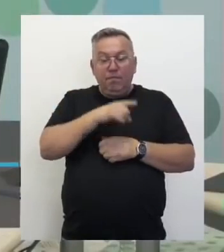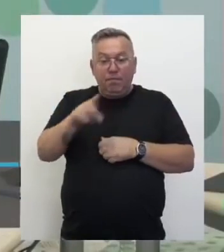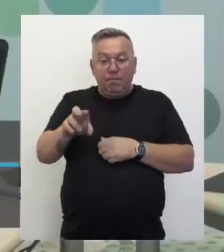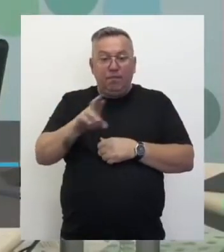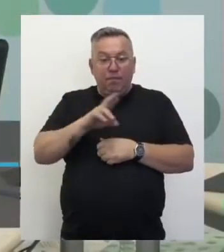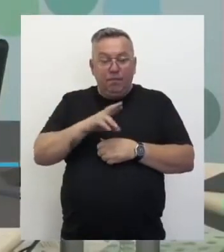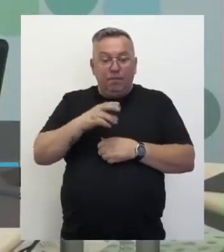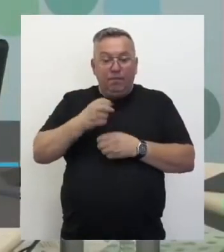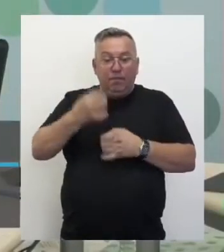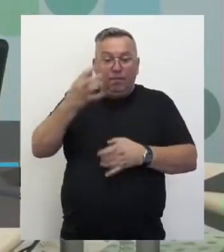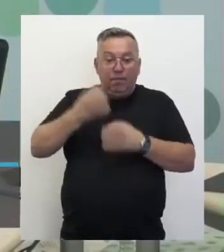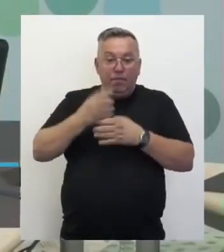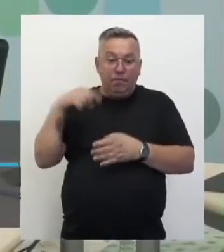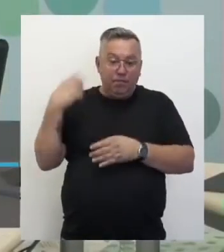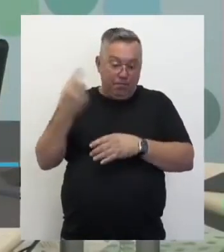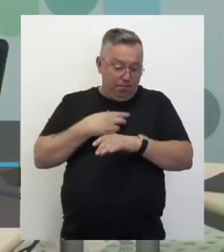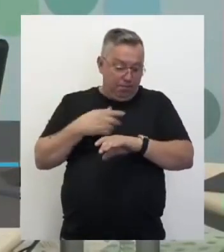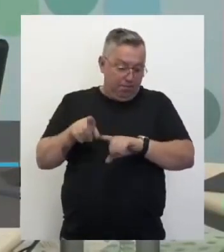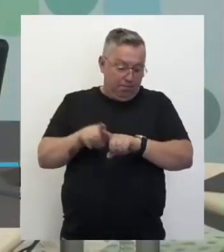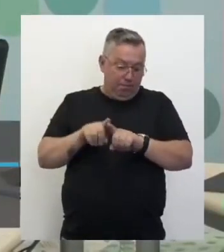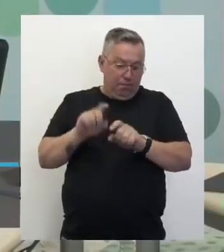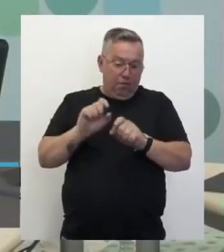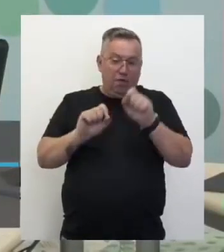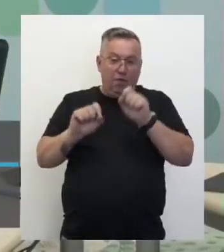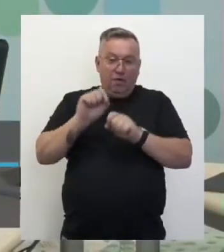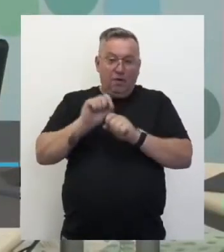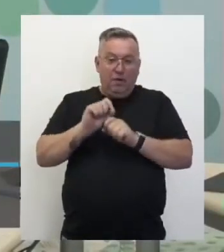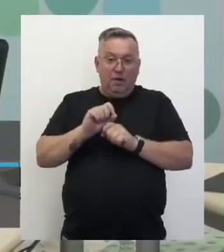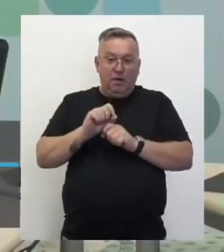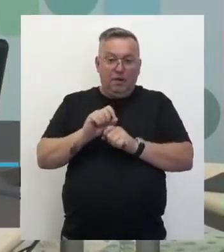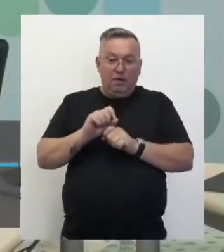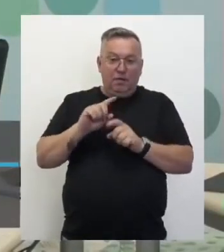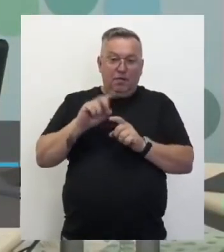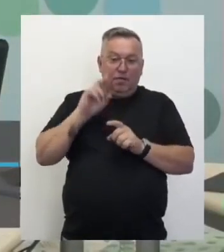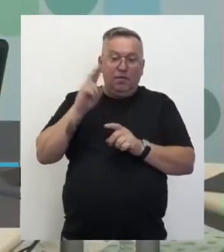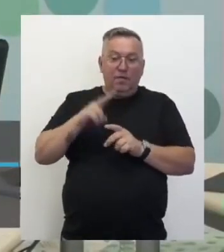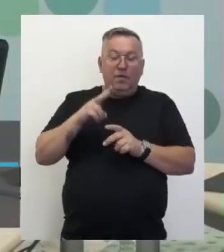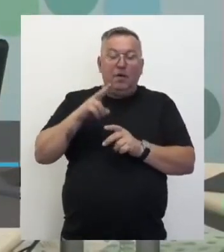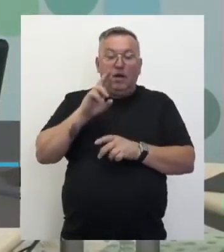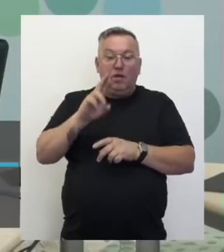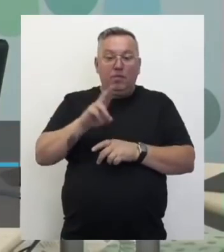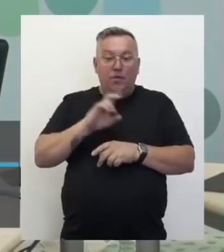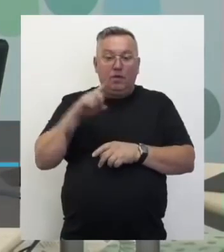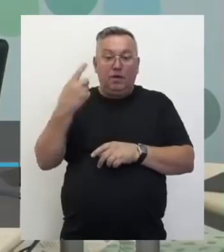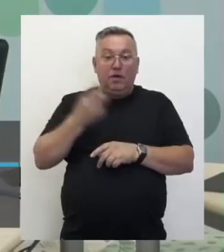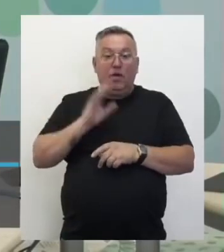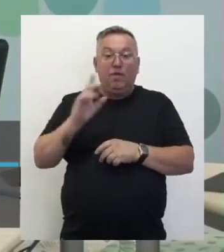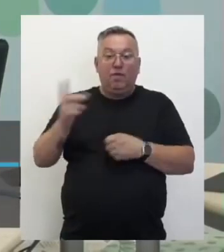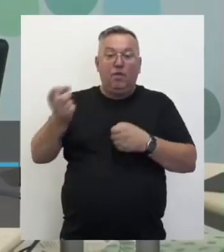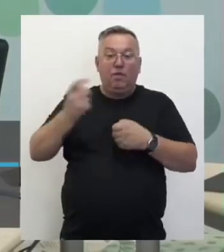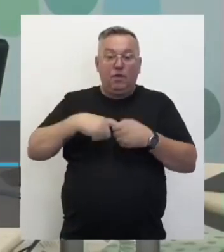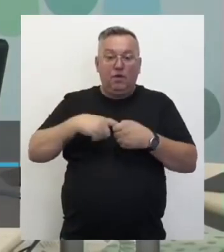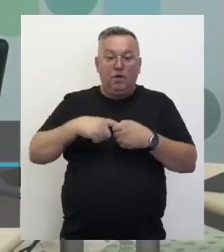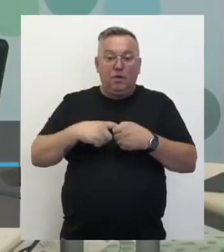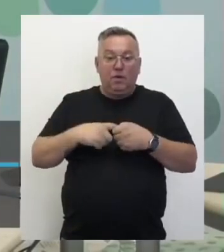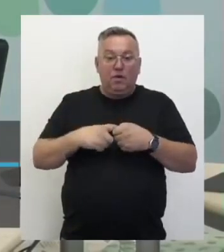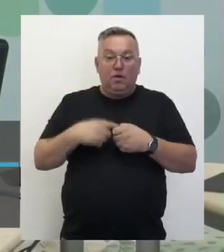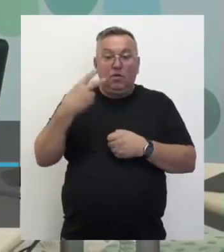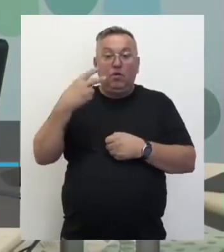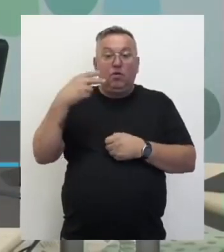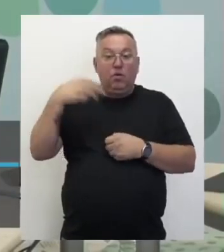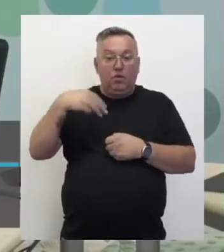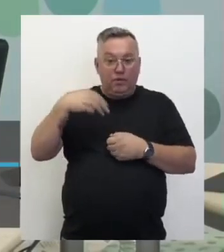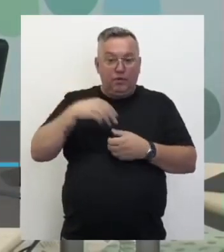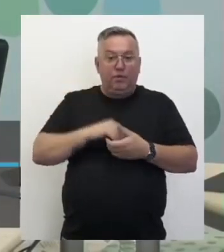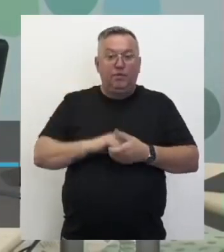responder aqui no chat para nós. Nós vamos fazer, né, vamos dar aquela pescada nas respostas e nós já retornamos. Então, vai ficar aí para vocês